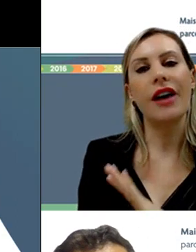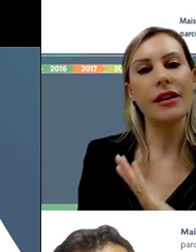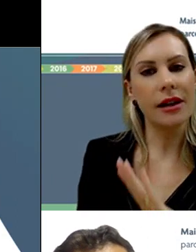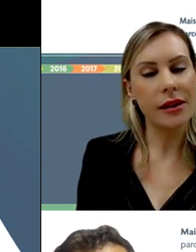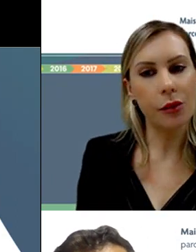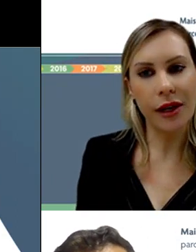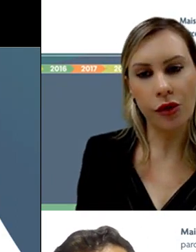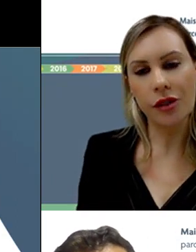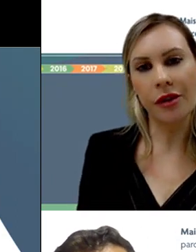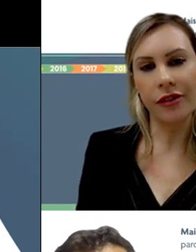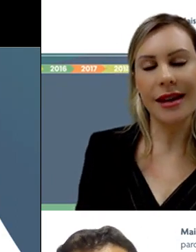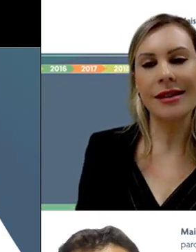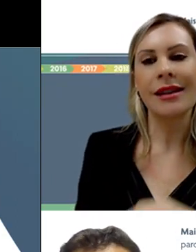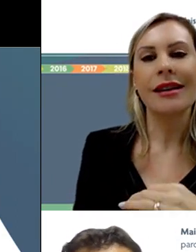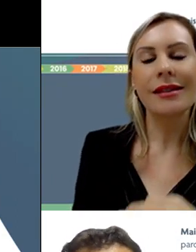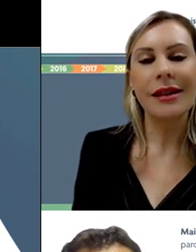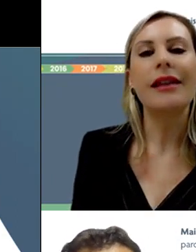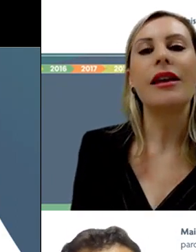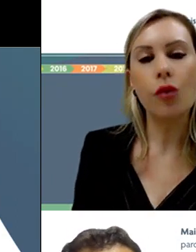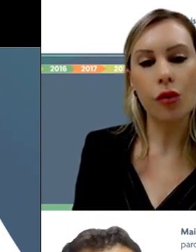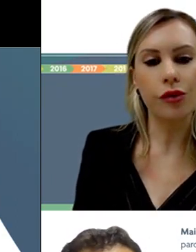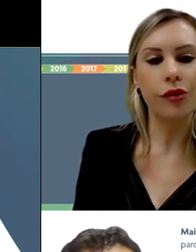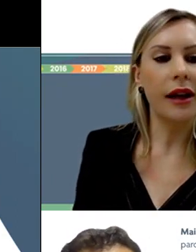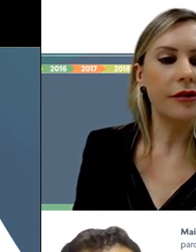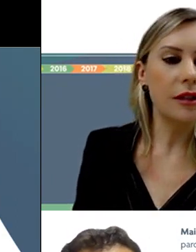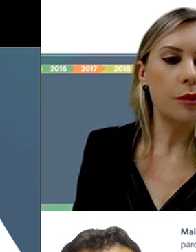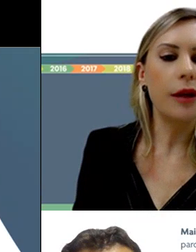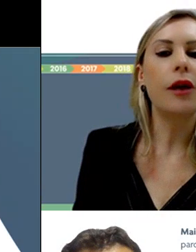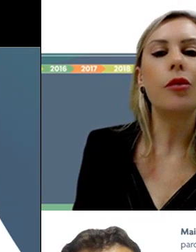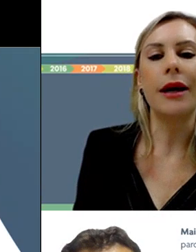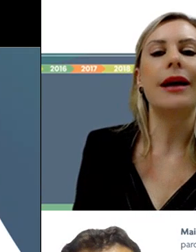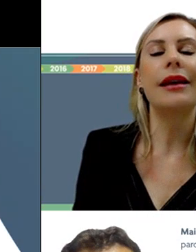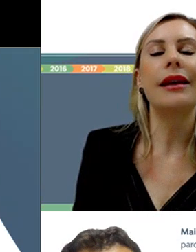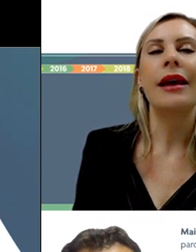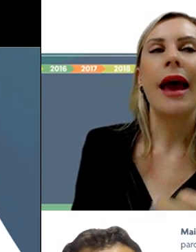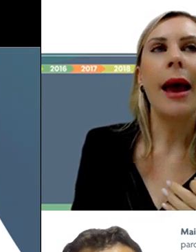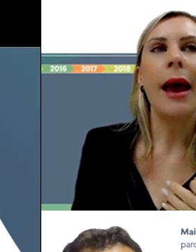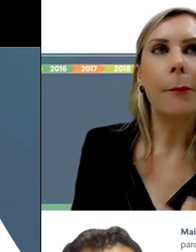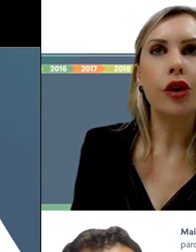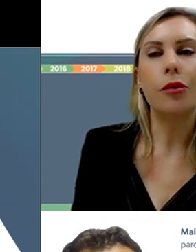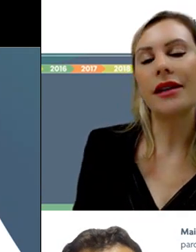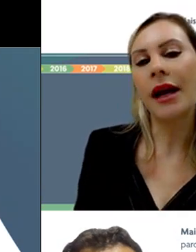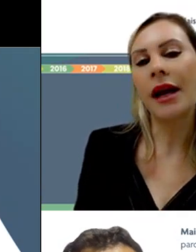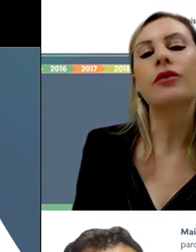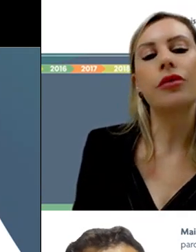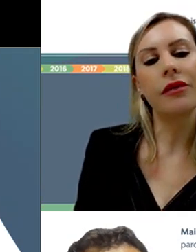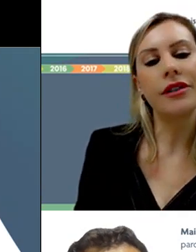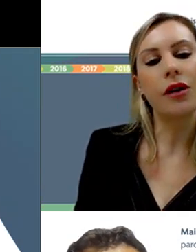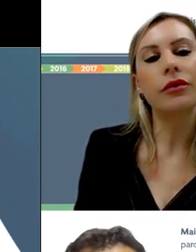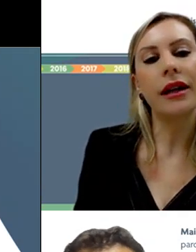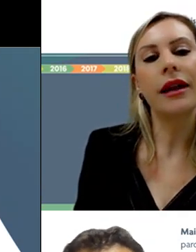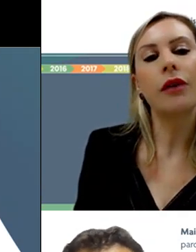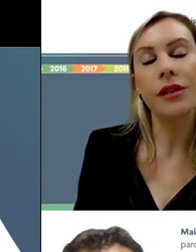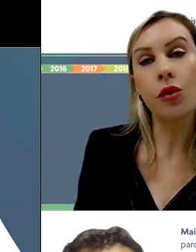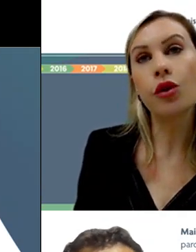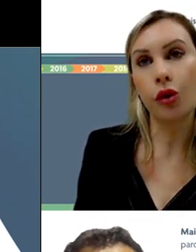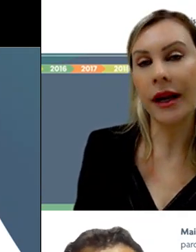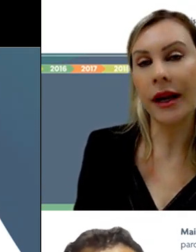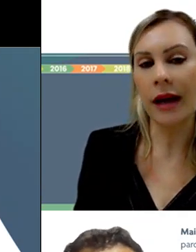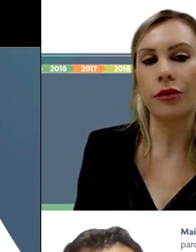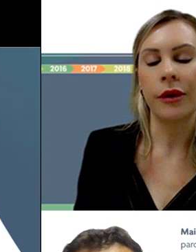previdenciários. Eles fazem as simulações para vocês sem nenhum custo, tá? E vocês podem comparar aqui, é muito mais barato do que você contratar